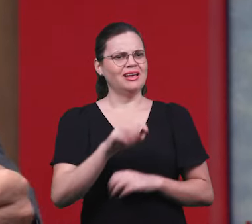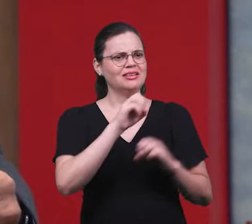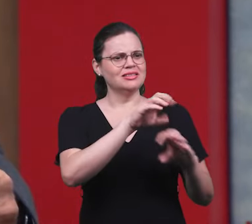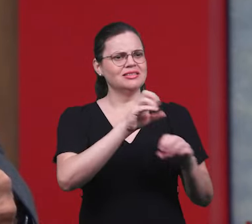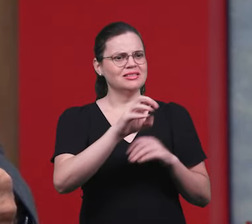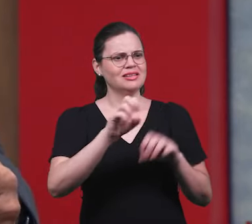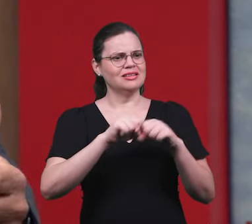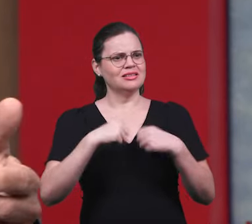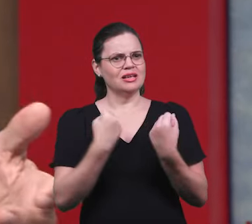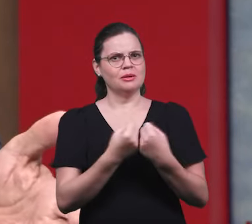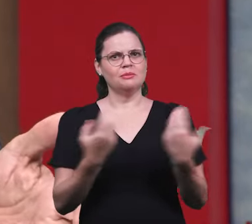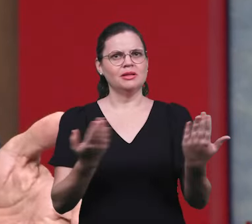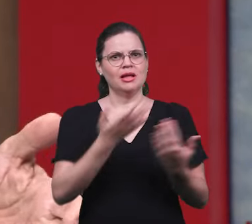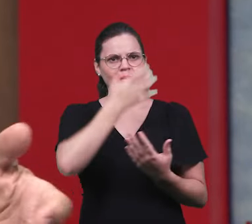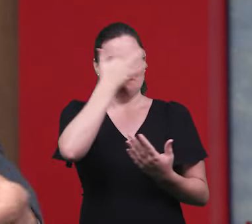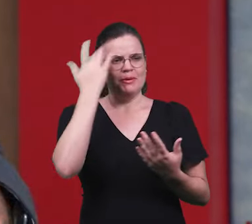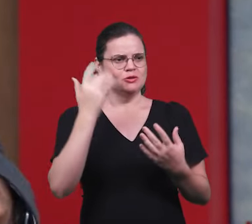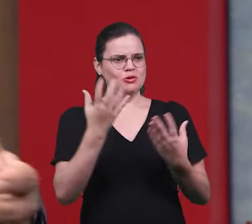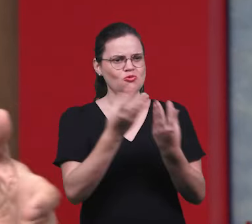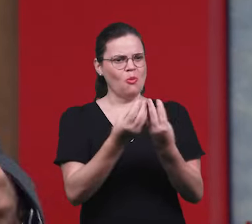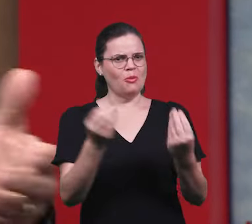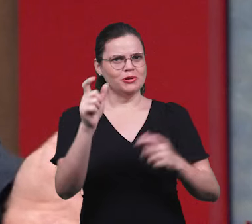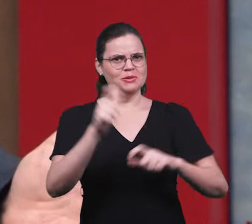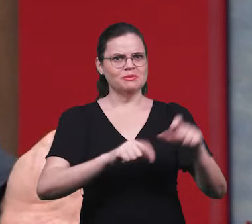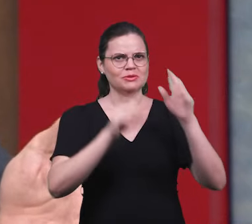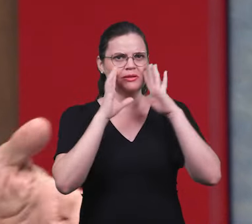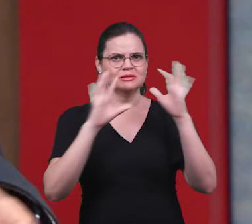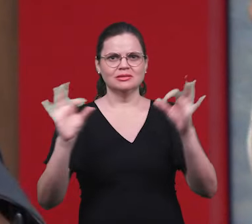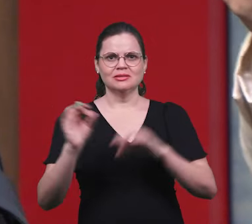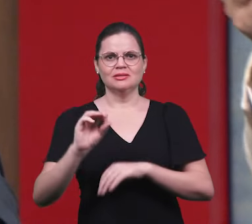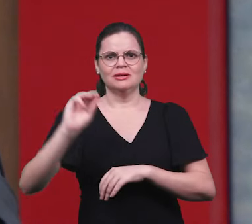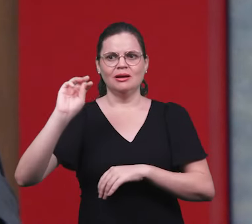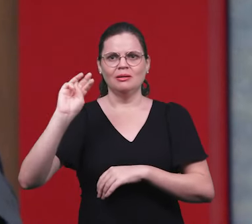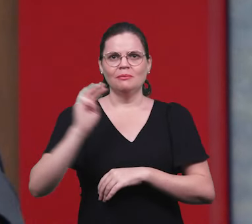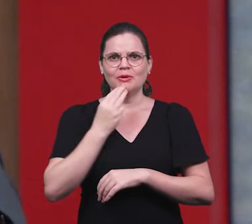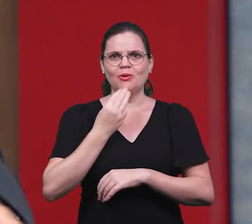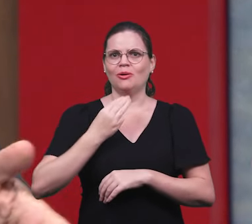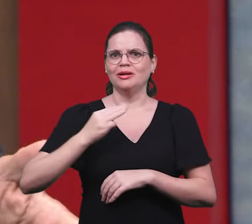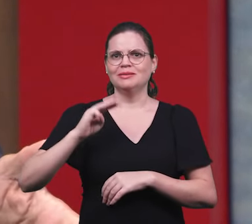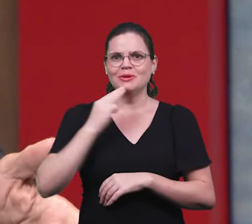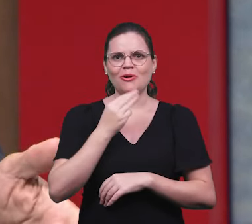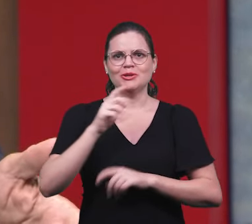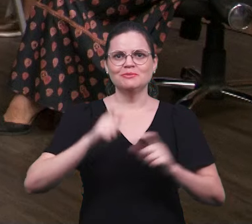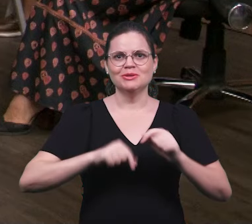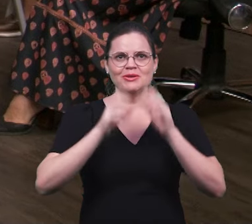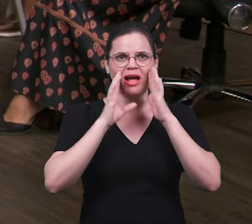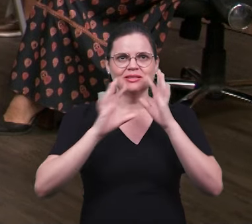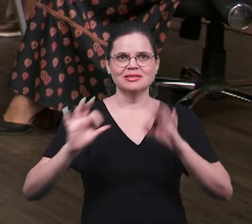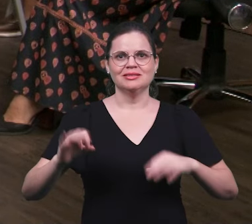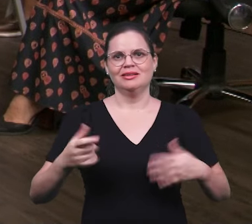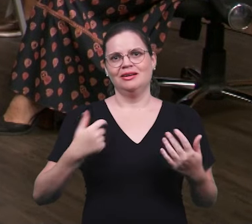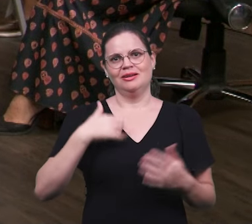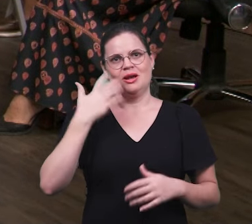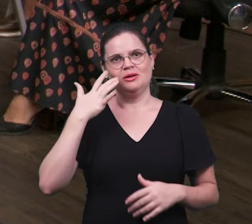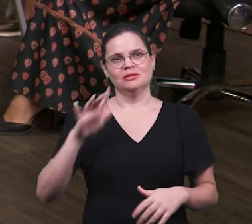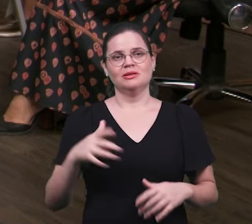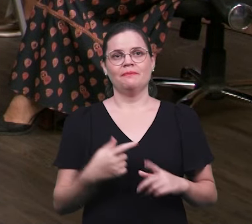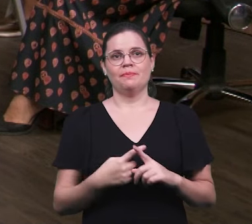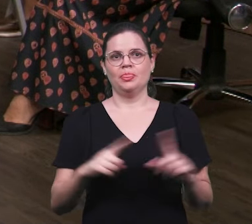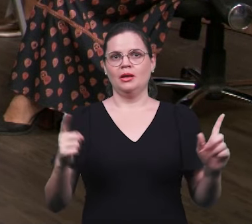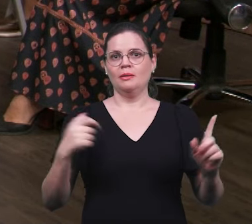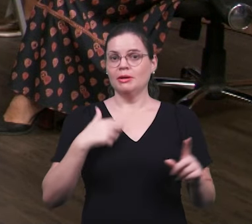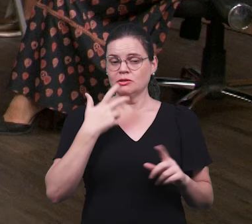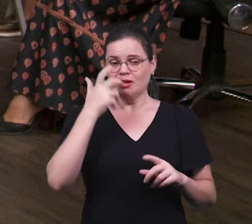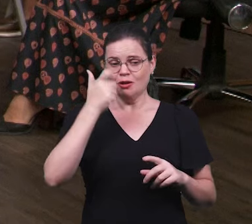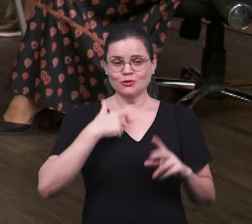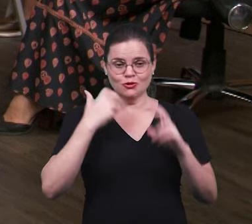pessoas, e online, então, milhares e É milhares. difícil de mensurar quantas É pessoas difícil de assistiram você hoje. saber quantos assistiram. Aí quando eu digo que eu sou